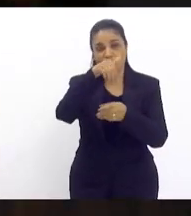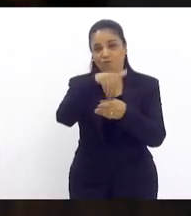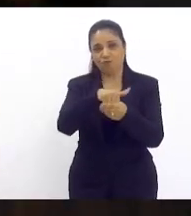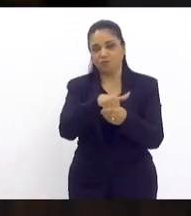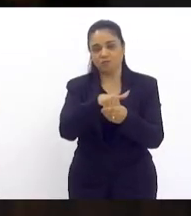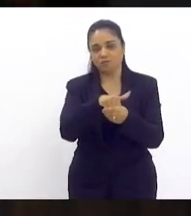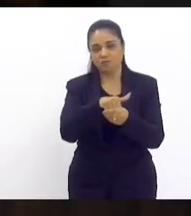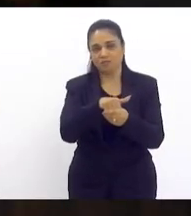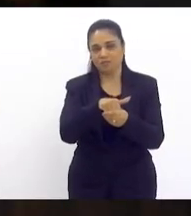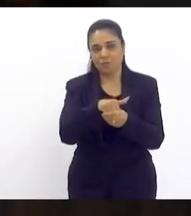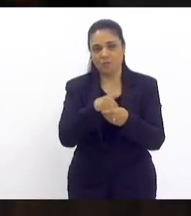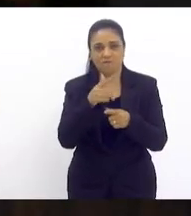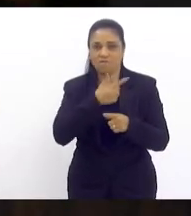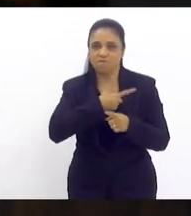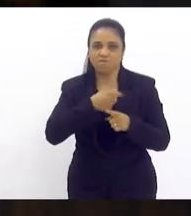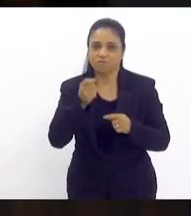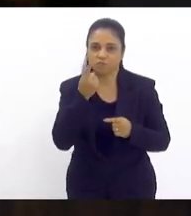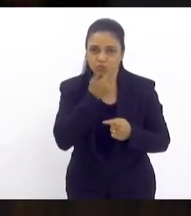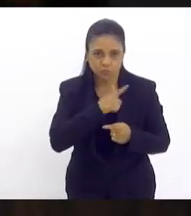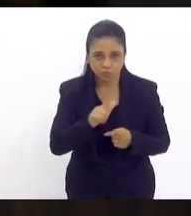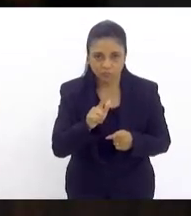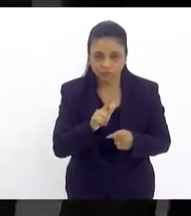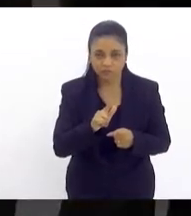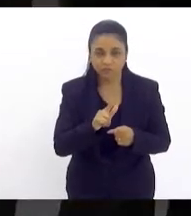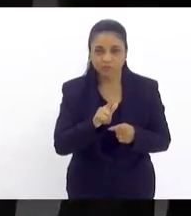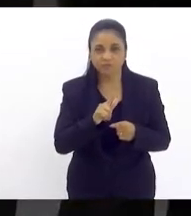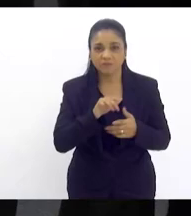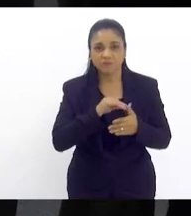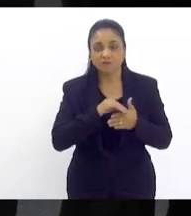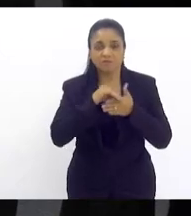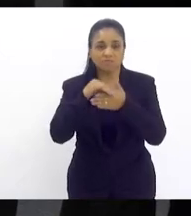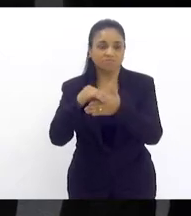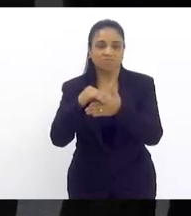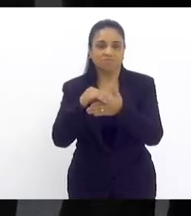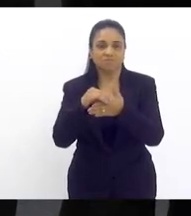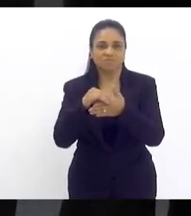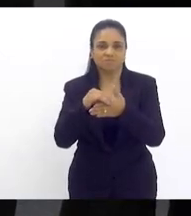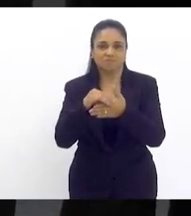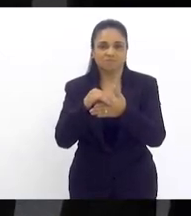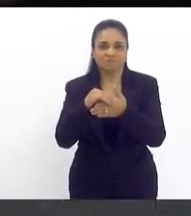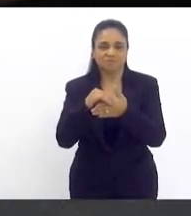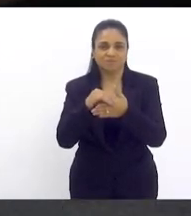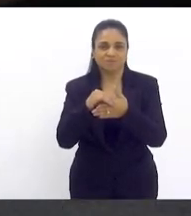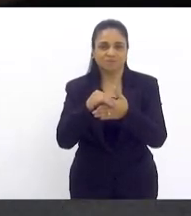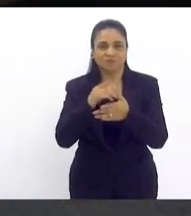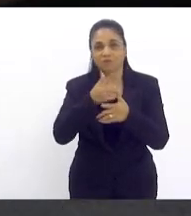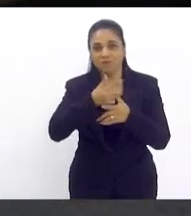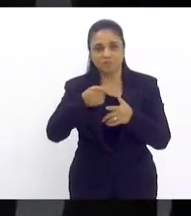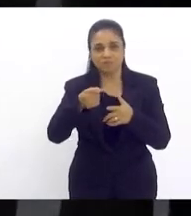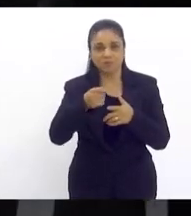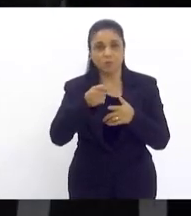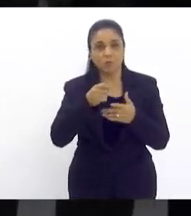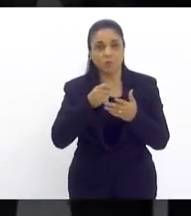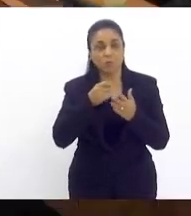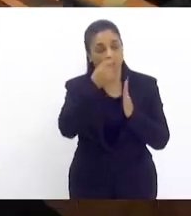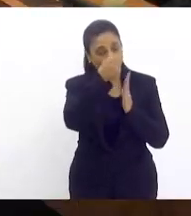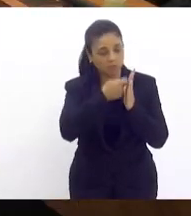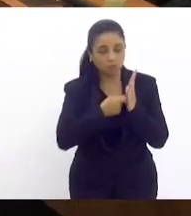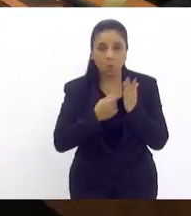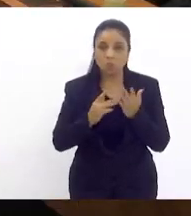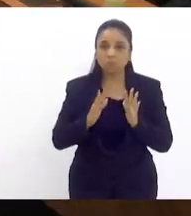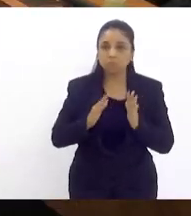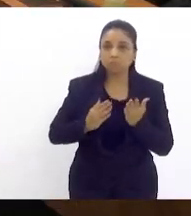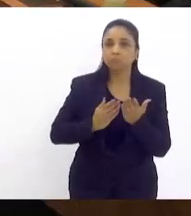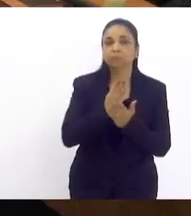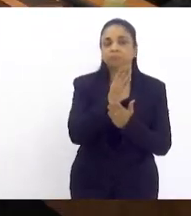vencer tem uma solicitação simples não teve designação do relator do vencido entendi o relatório foi aprovado ponto mas tem uma